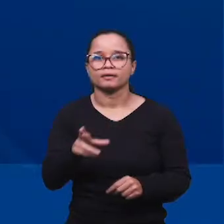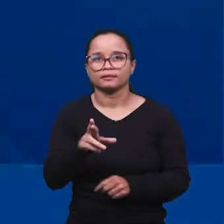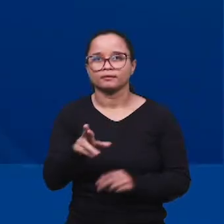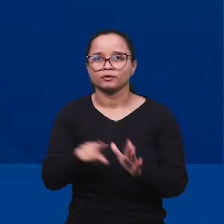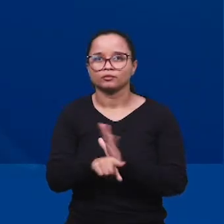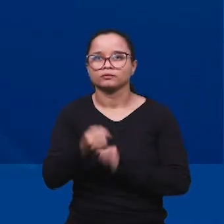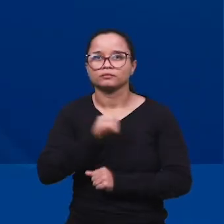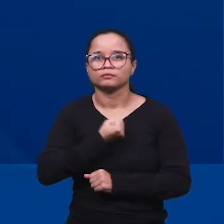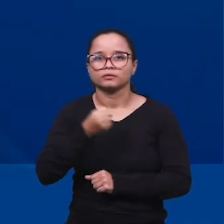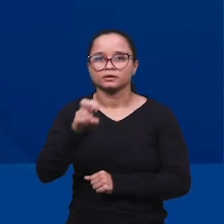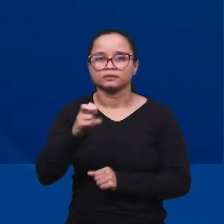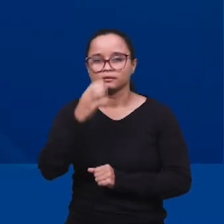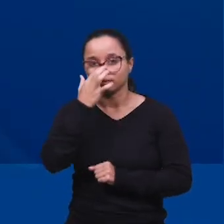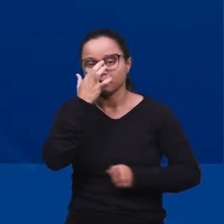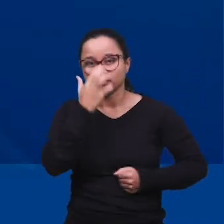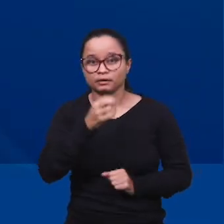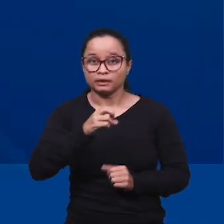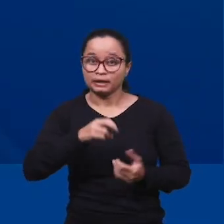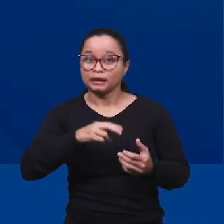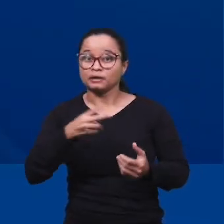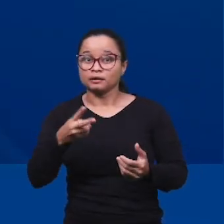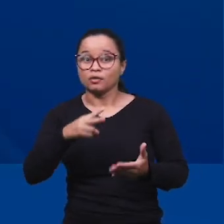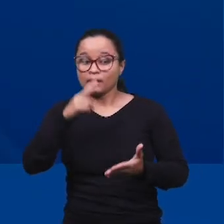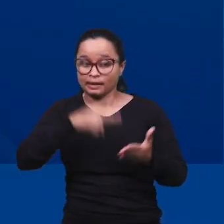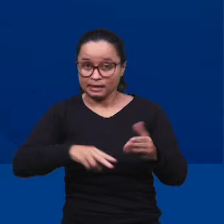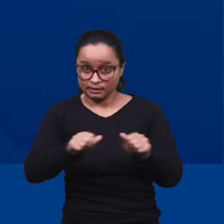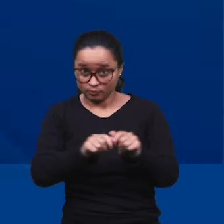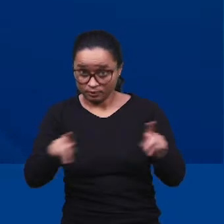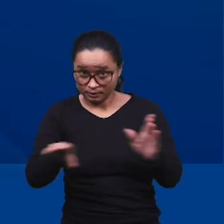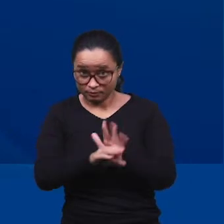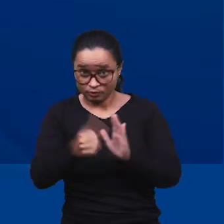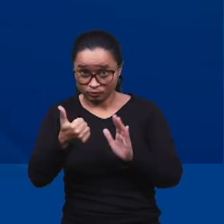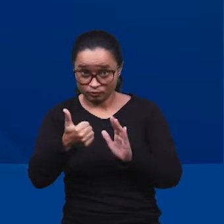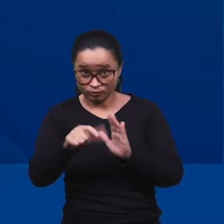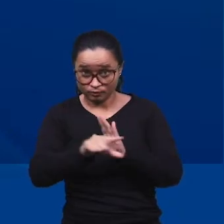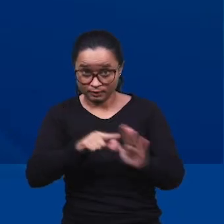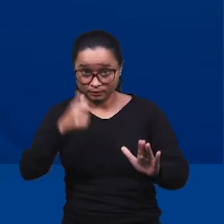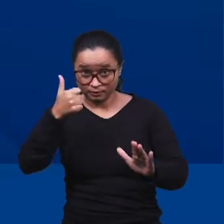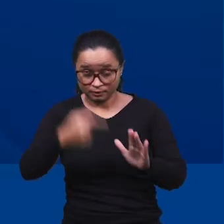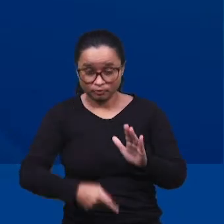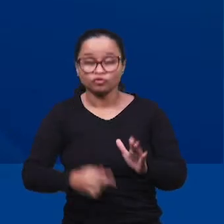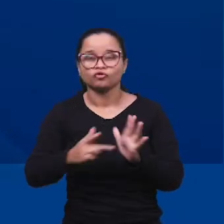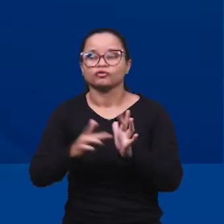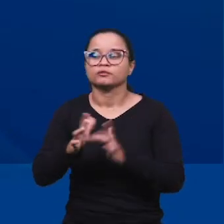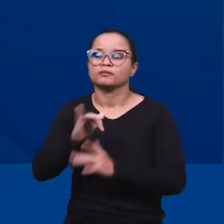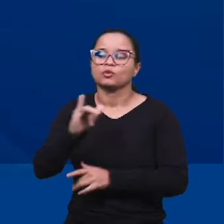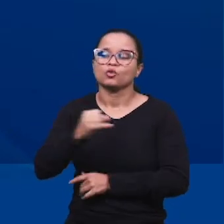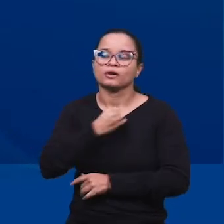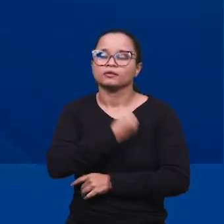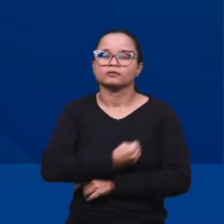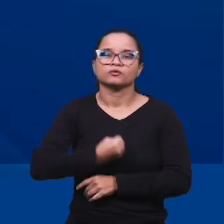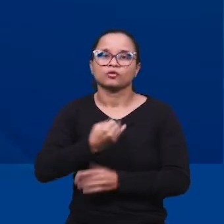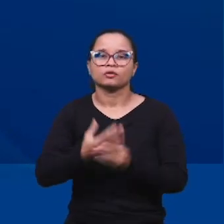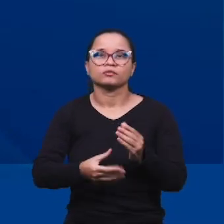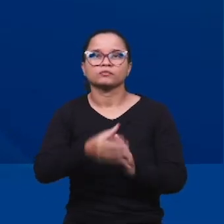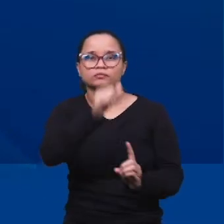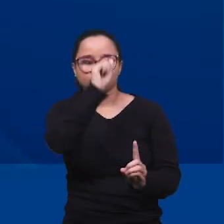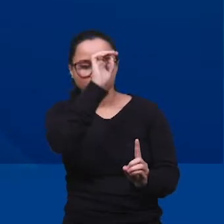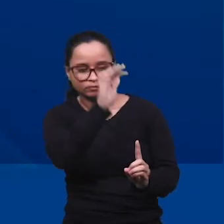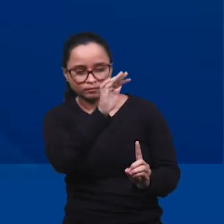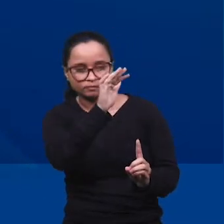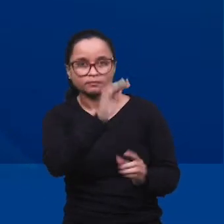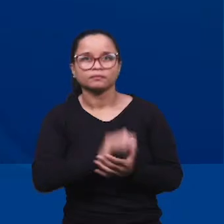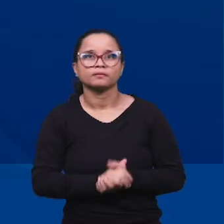sequência. Carol, lendo Apocalipse, capítulo 1, verso 17, o que Jesus disse para João quando pôs sobre ele a sua mão